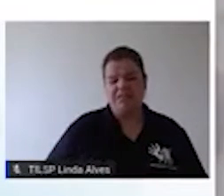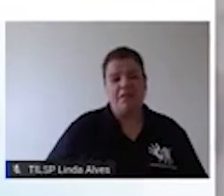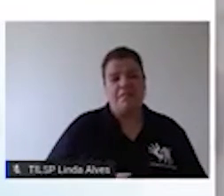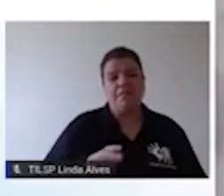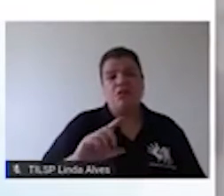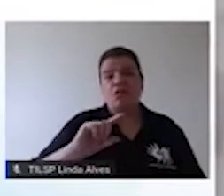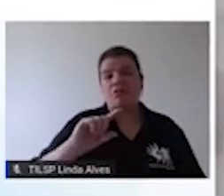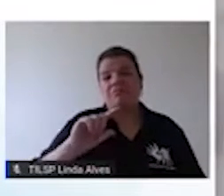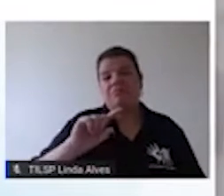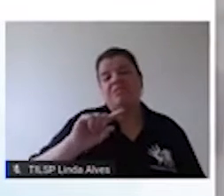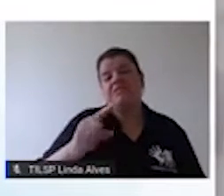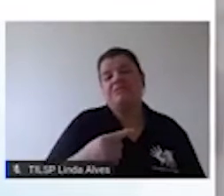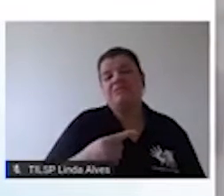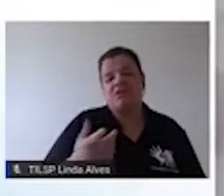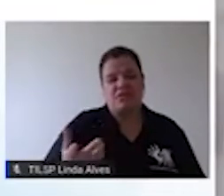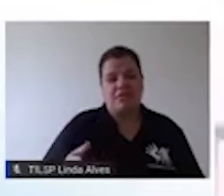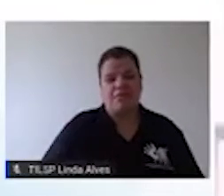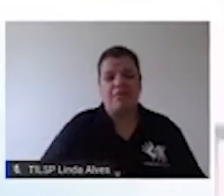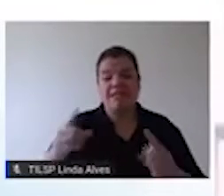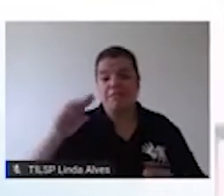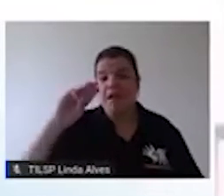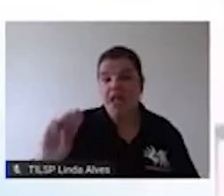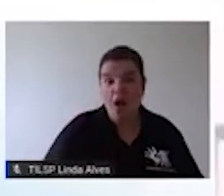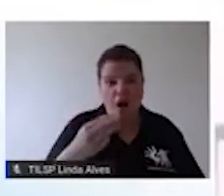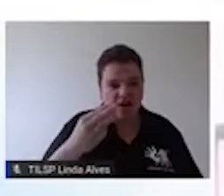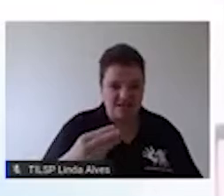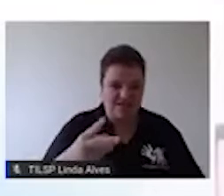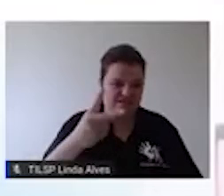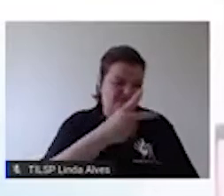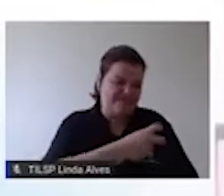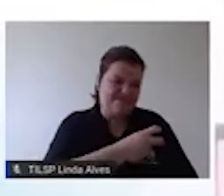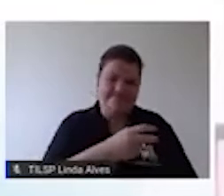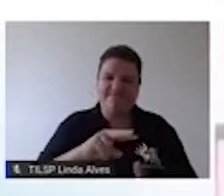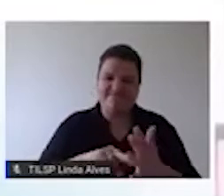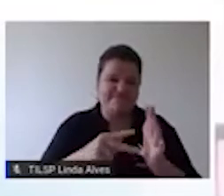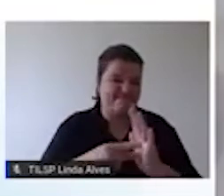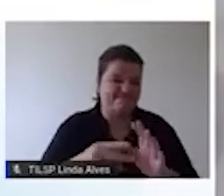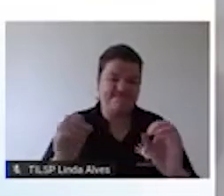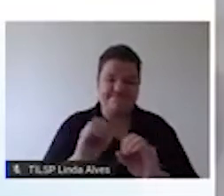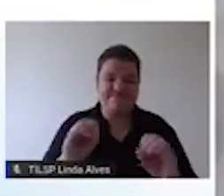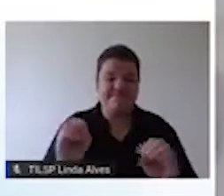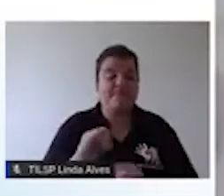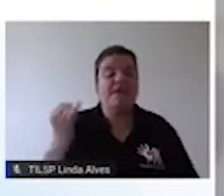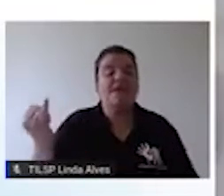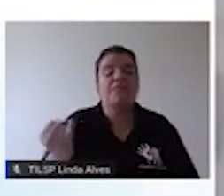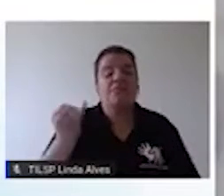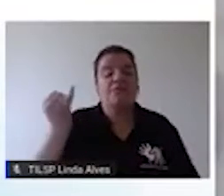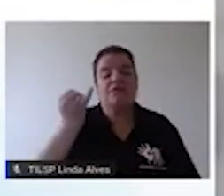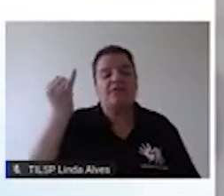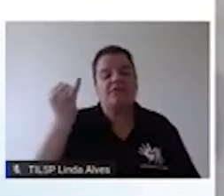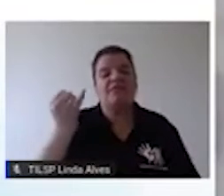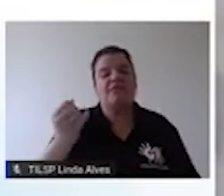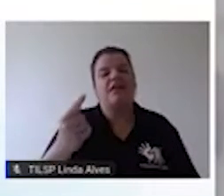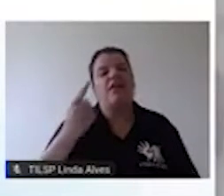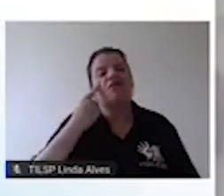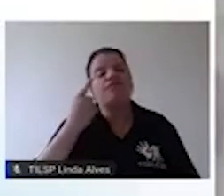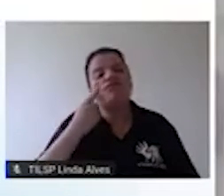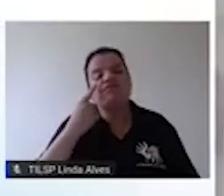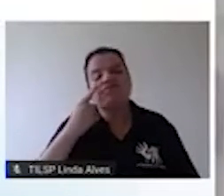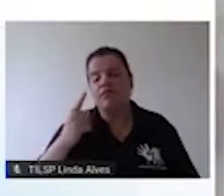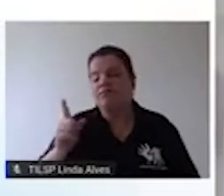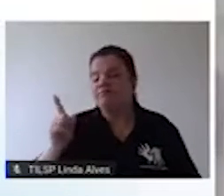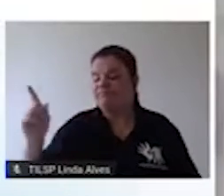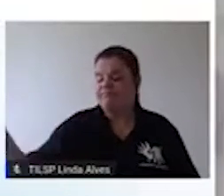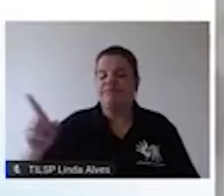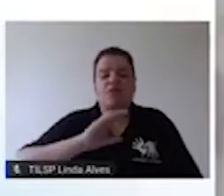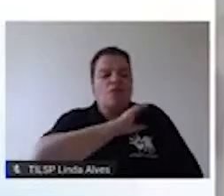o que não significa absolutamente nada. Nada. O que é importante, tá certo? É haver uma